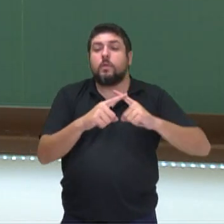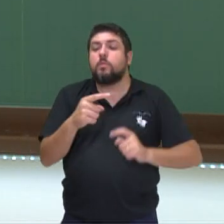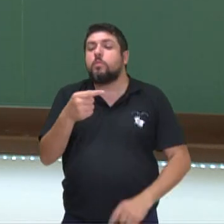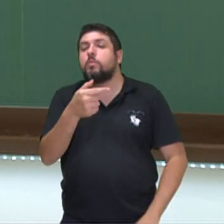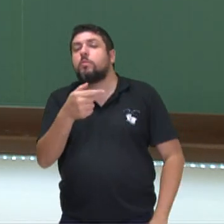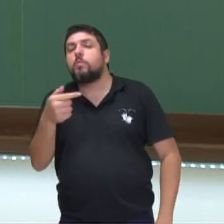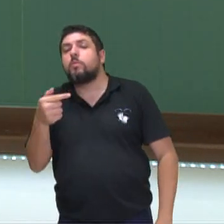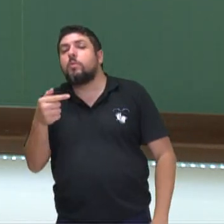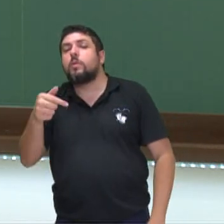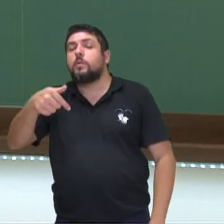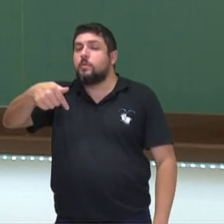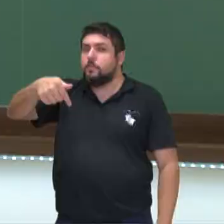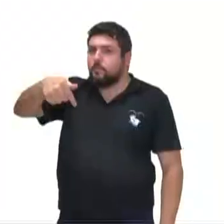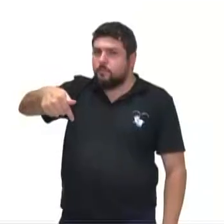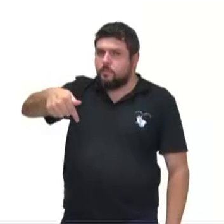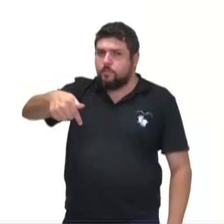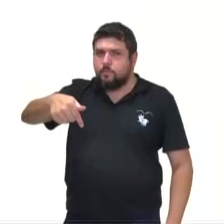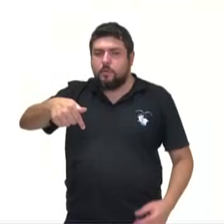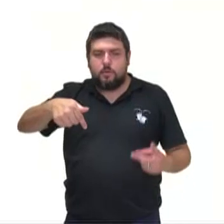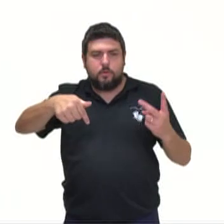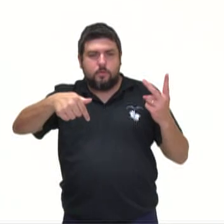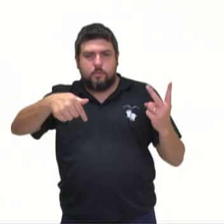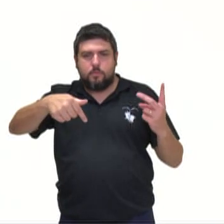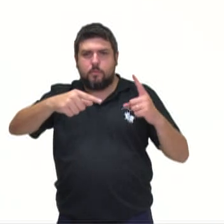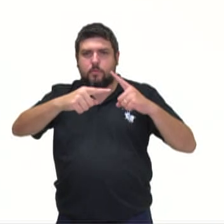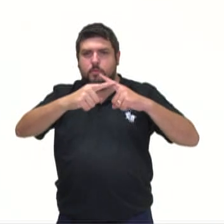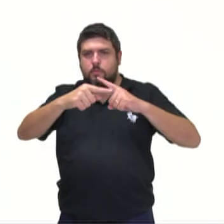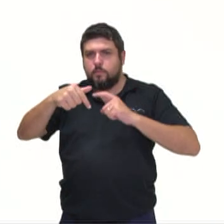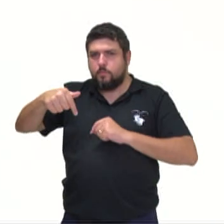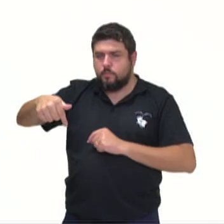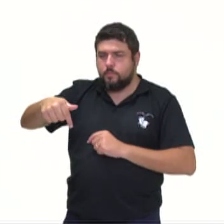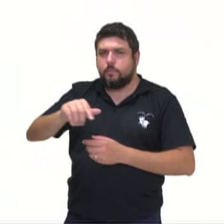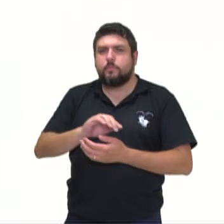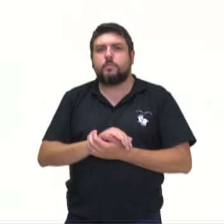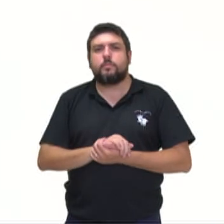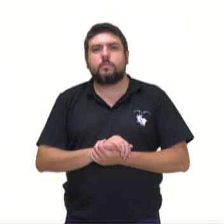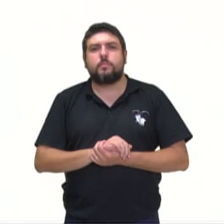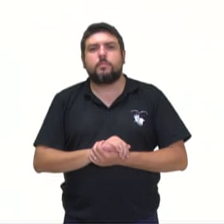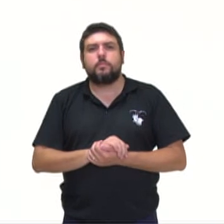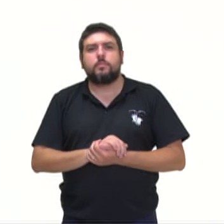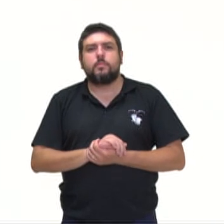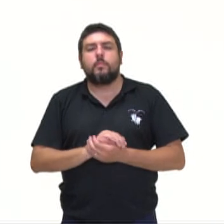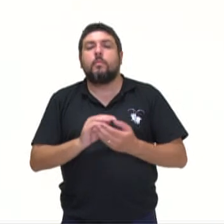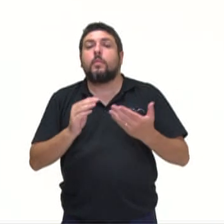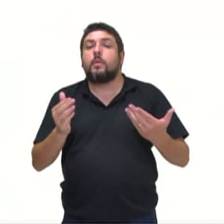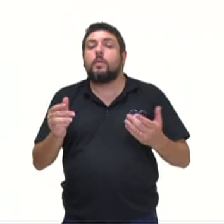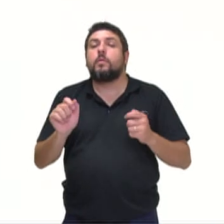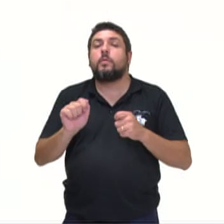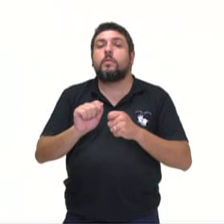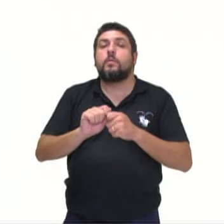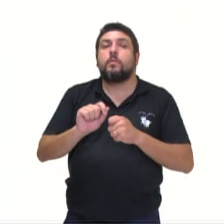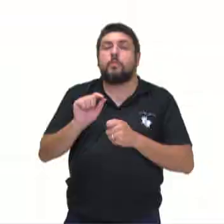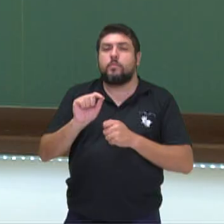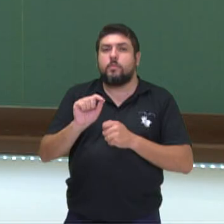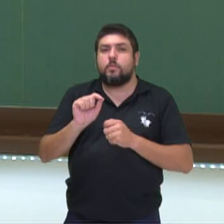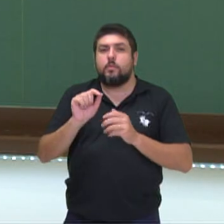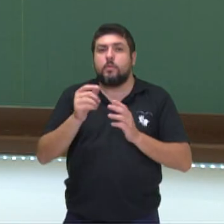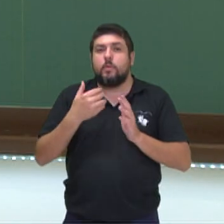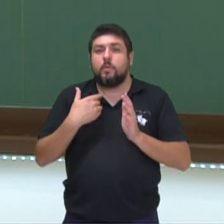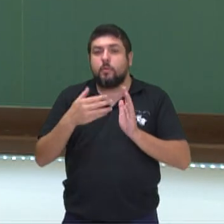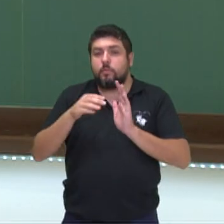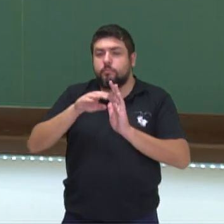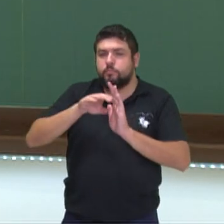tem 7 dias, ok? Bom, e aí a gente subtrai. Então, eu sei que vai